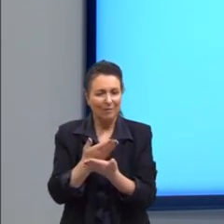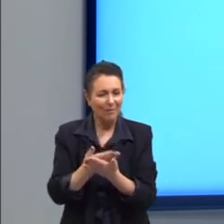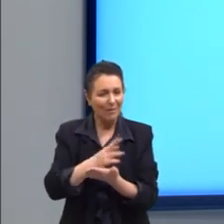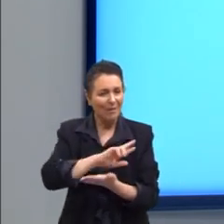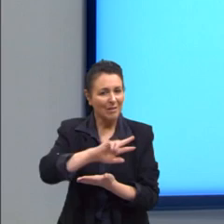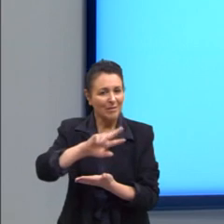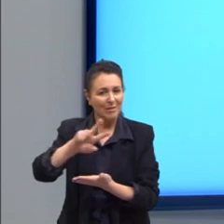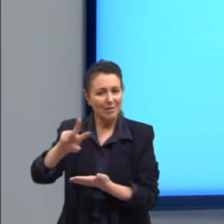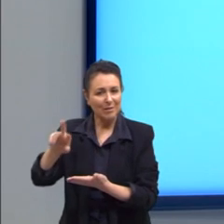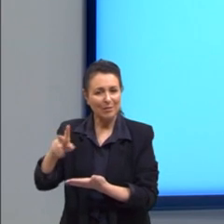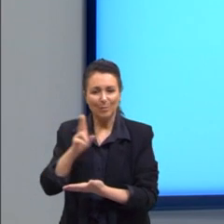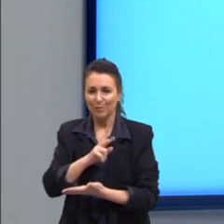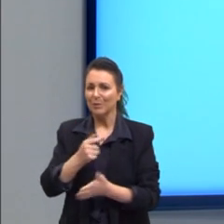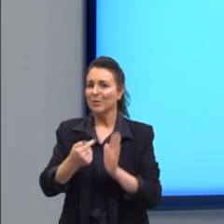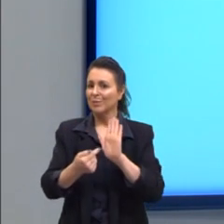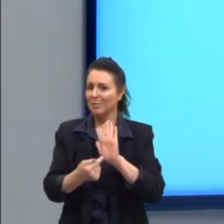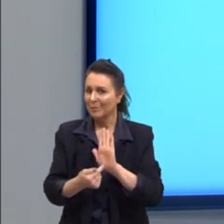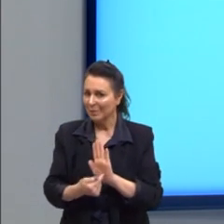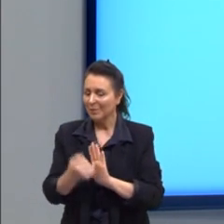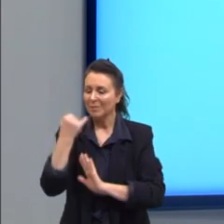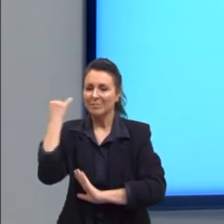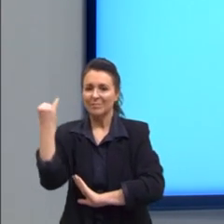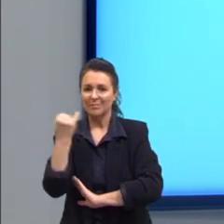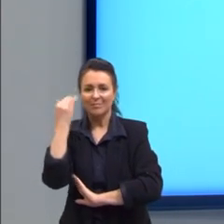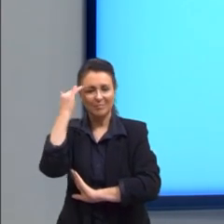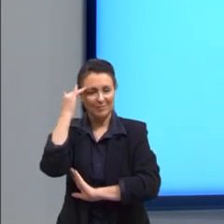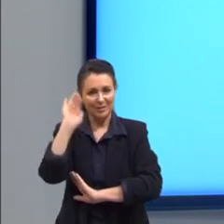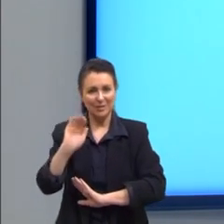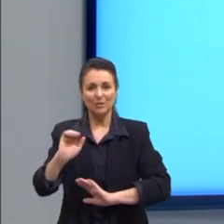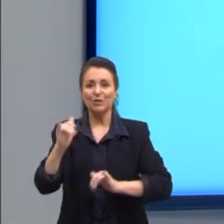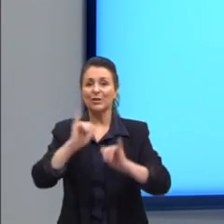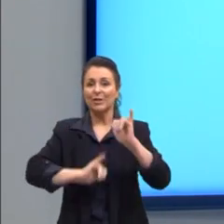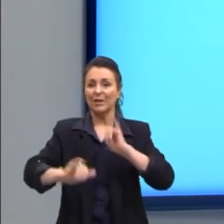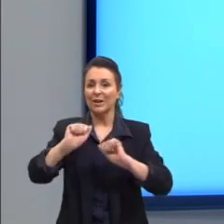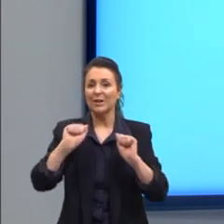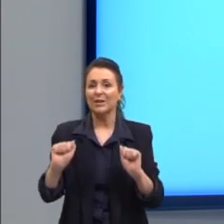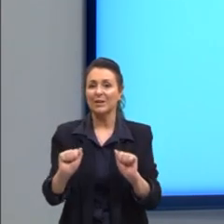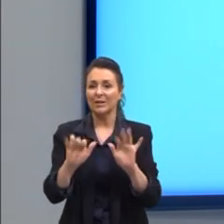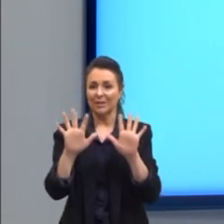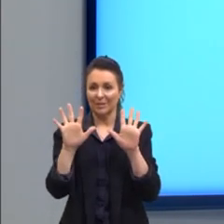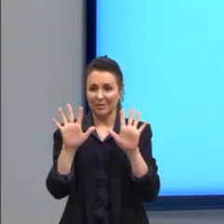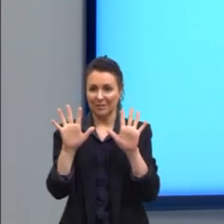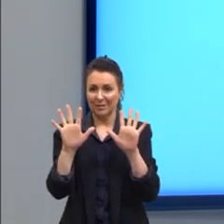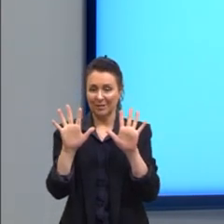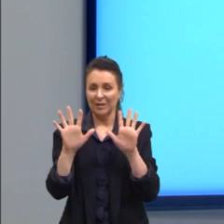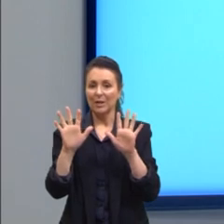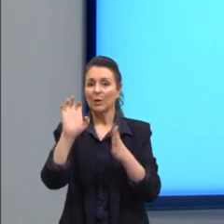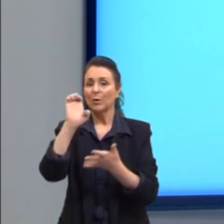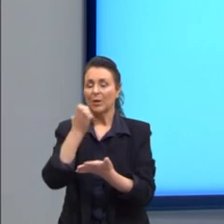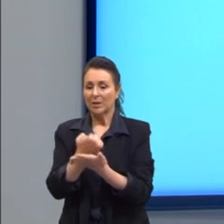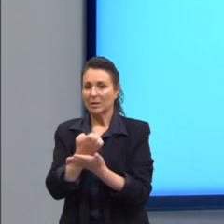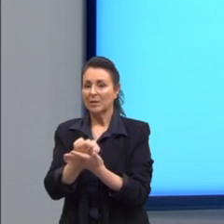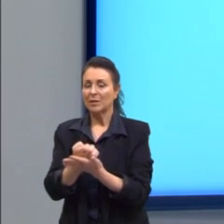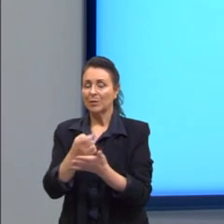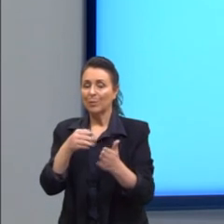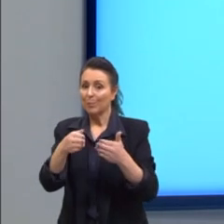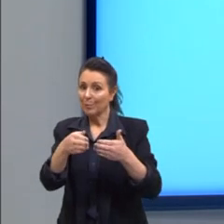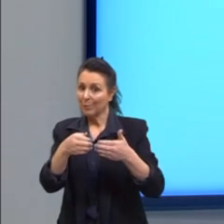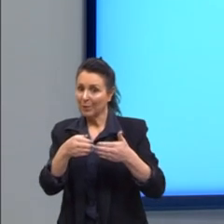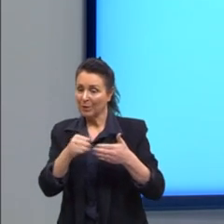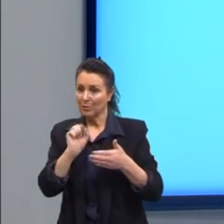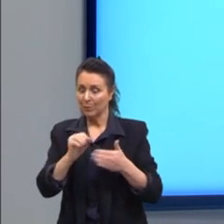trabalhando e eu apresento para vocês essa importância de entender a estequiometria então o exercício diz o seguinte